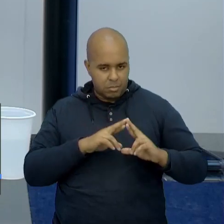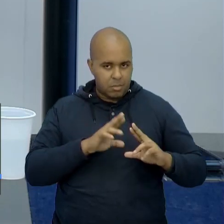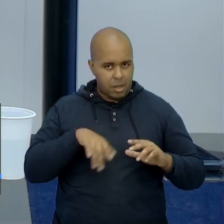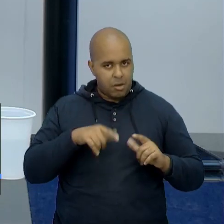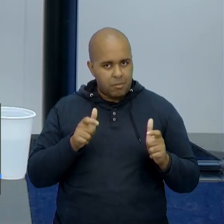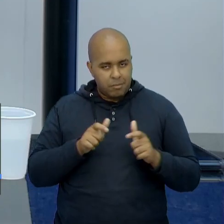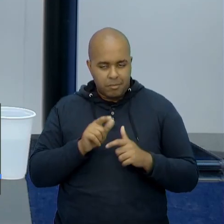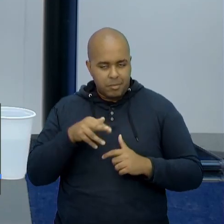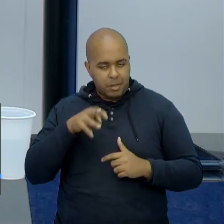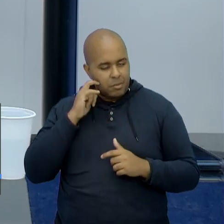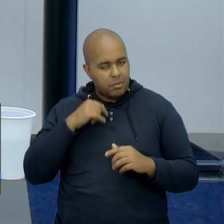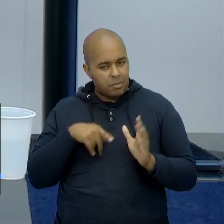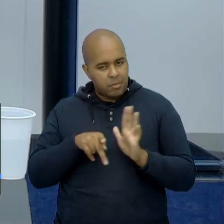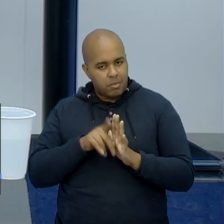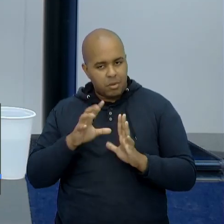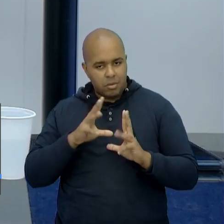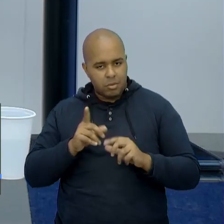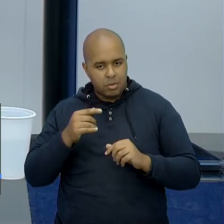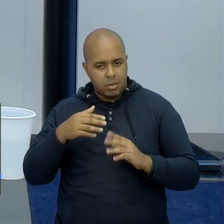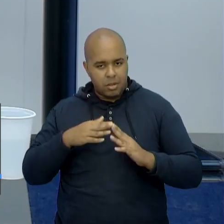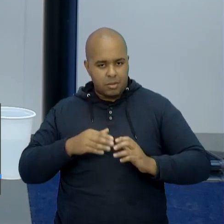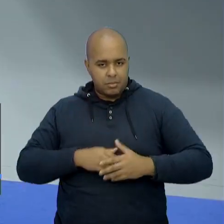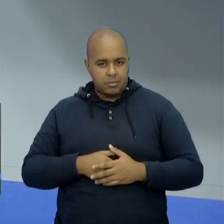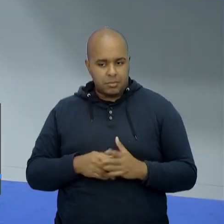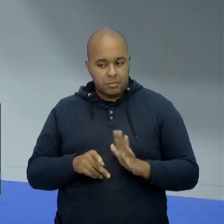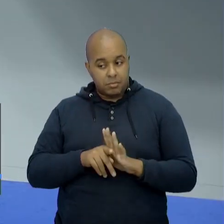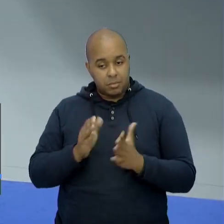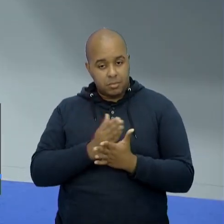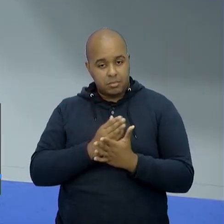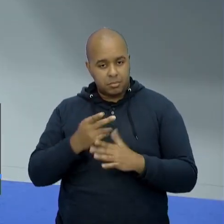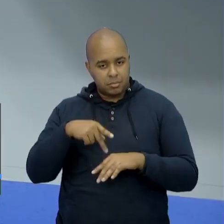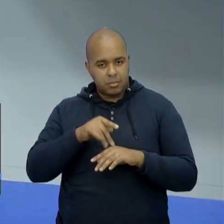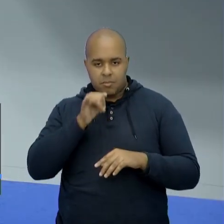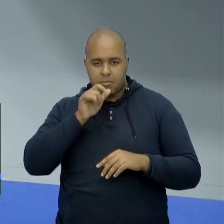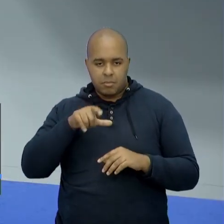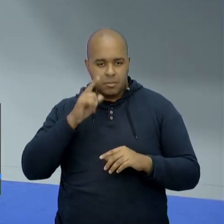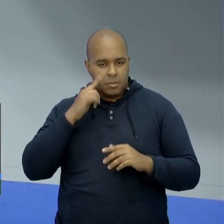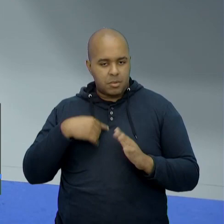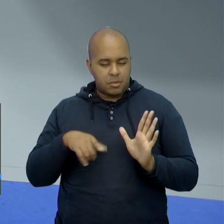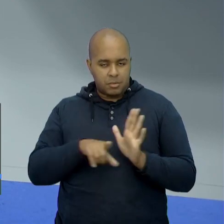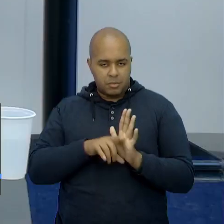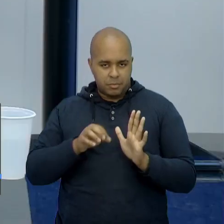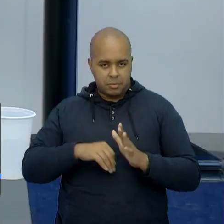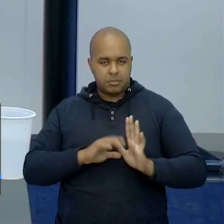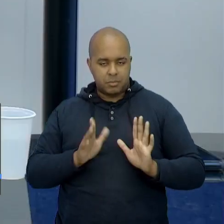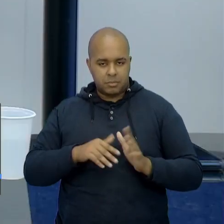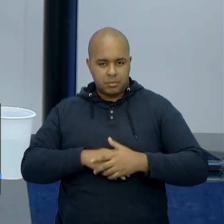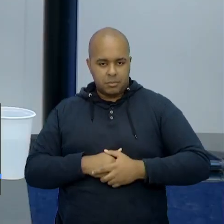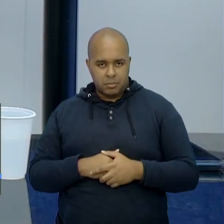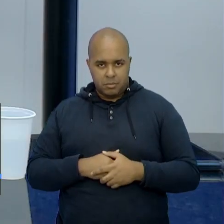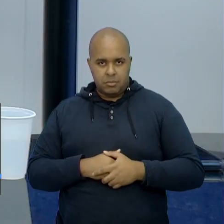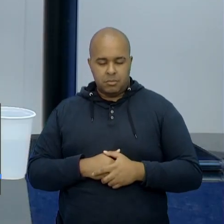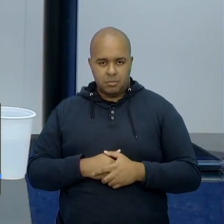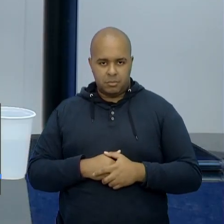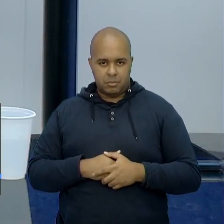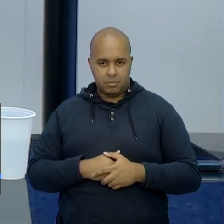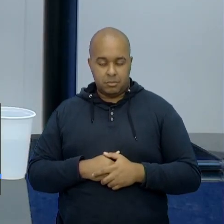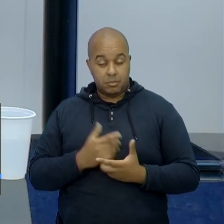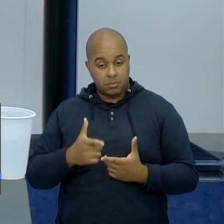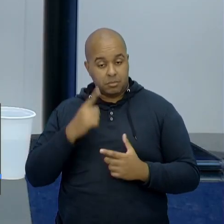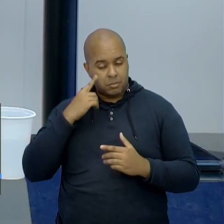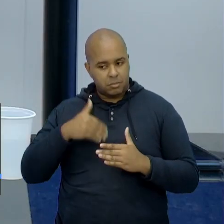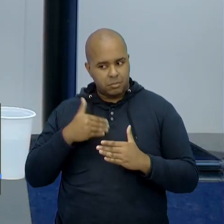é o mínimo para toda a casa. E para alguns países isso, por exemplo, já é legislação. Já, exatamente.